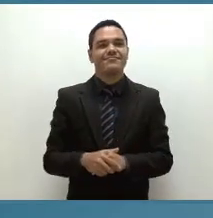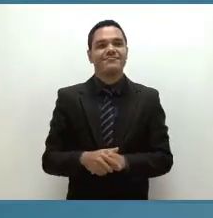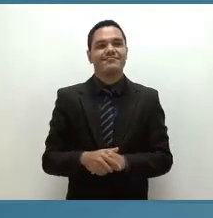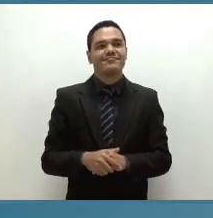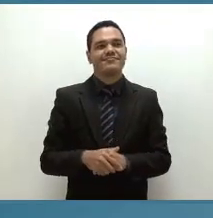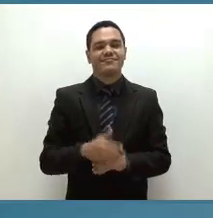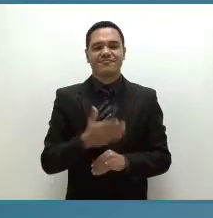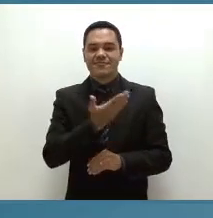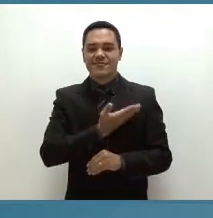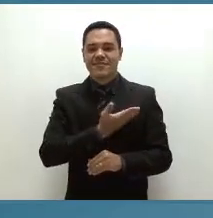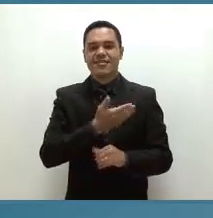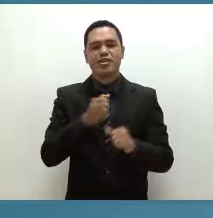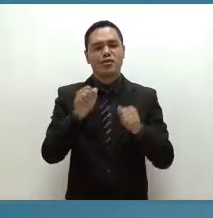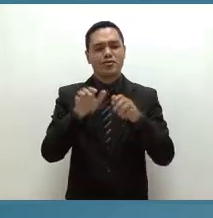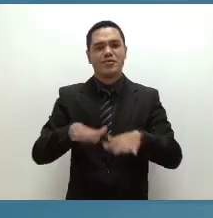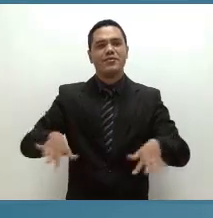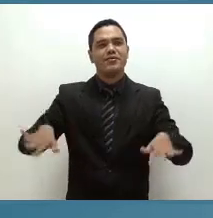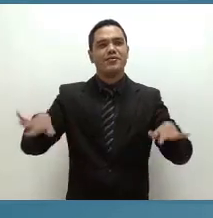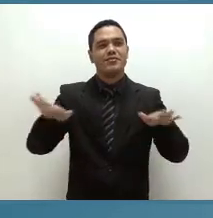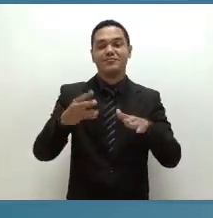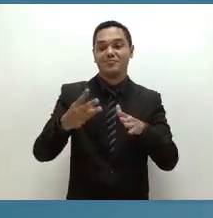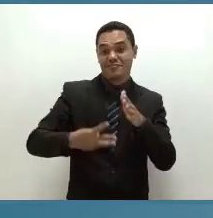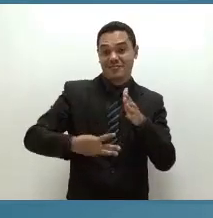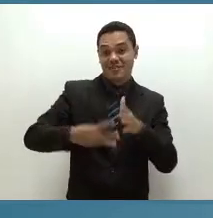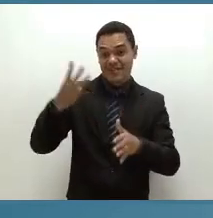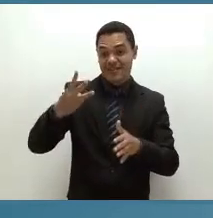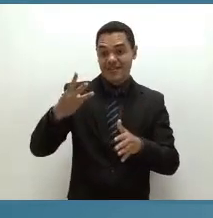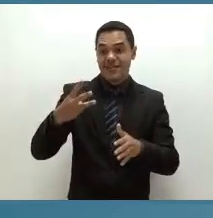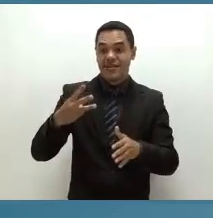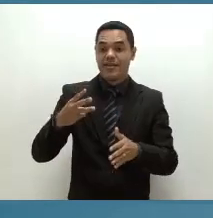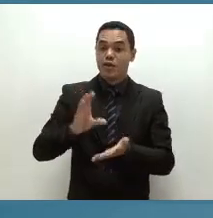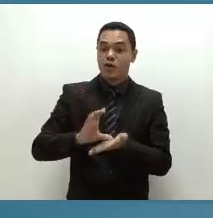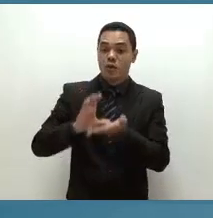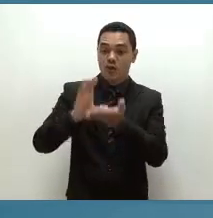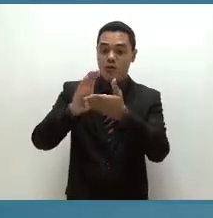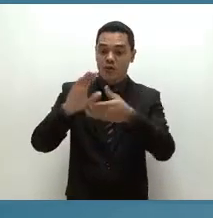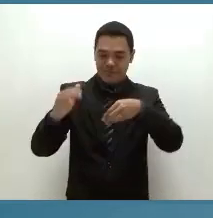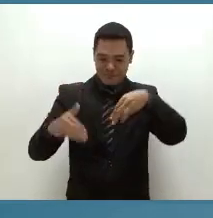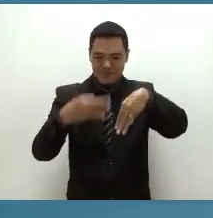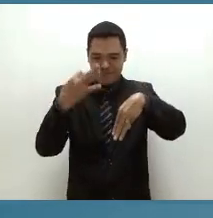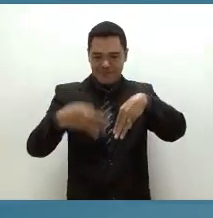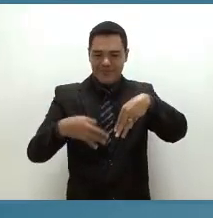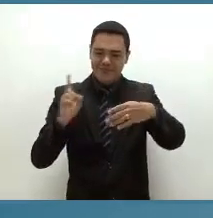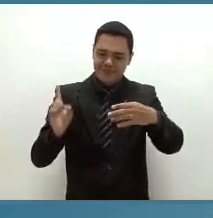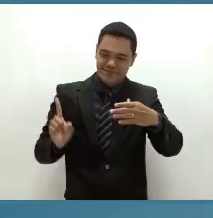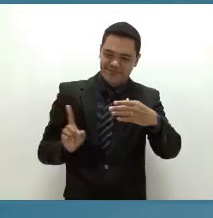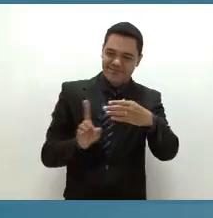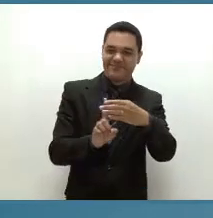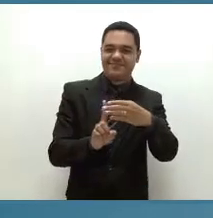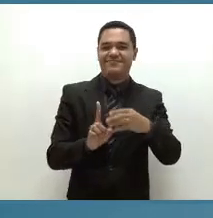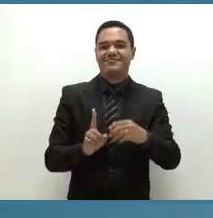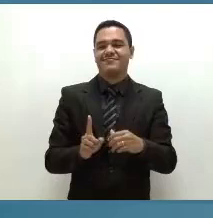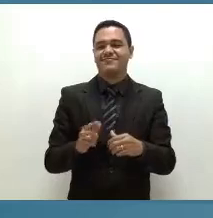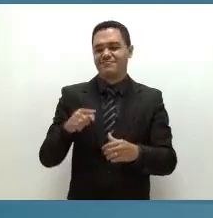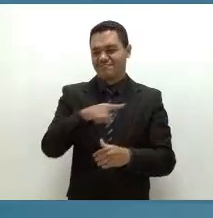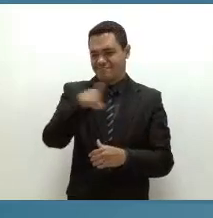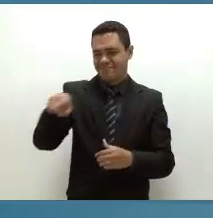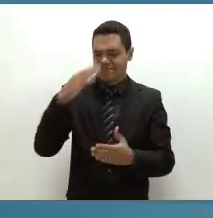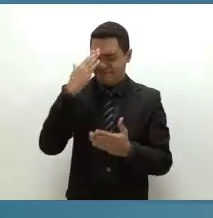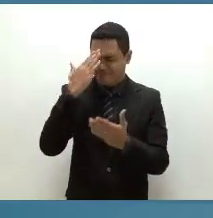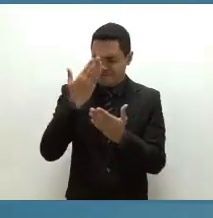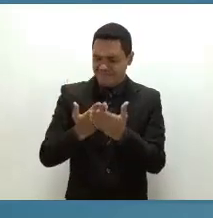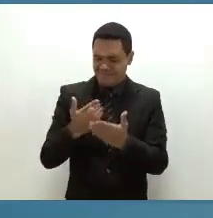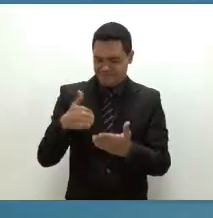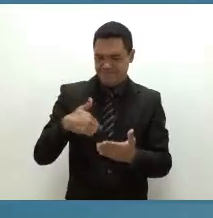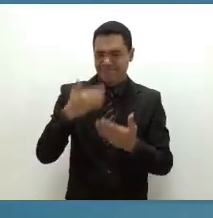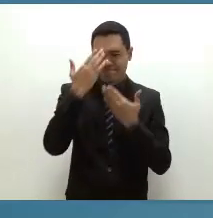magistratura, já é a terceira vez que eu faço parte do Conselho e eu agradeço a todos os colegas a confiança. E me coloco